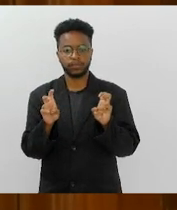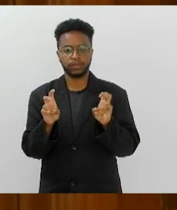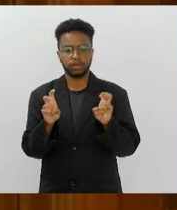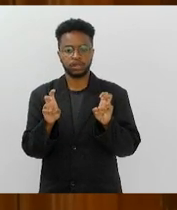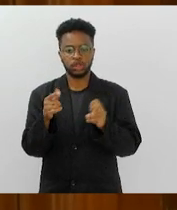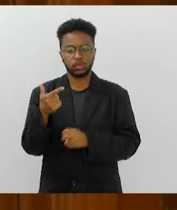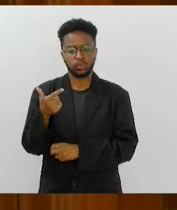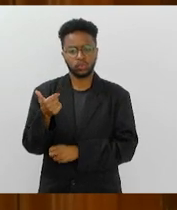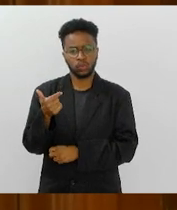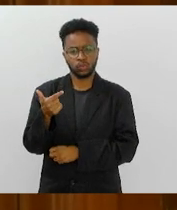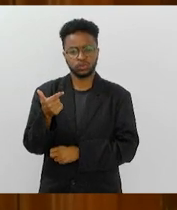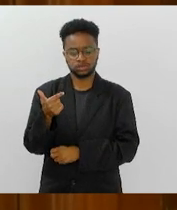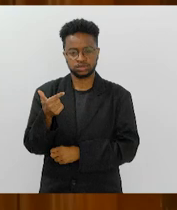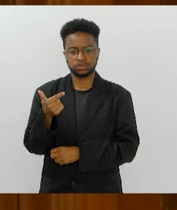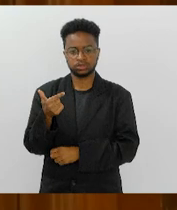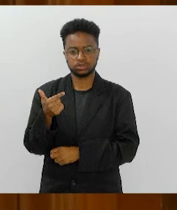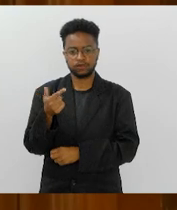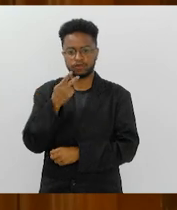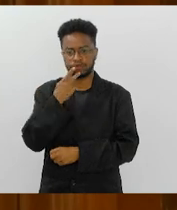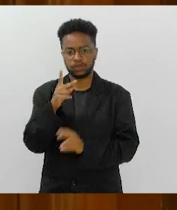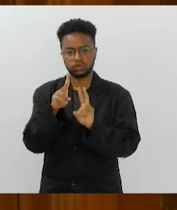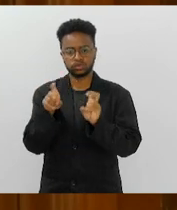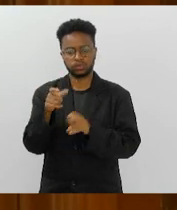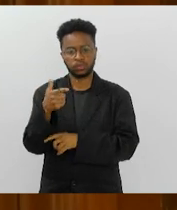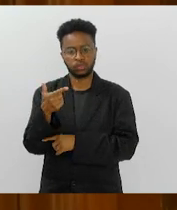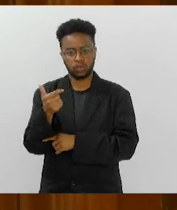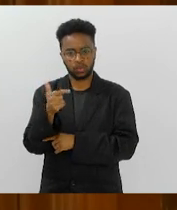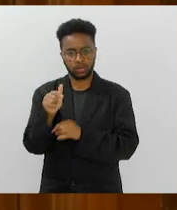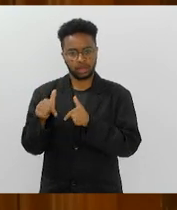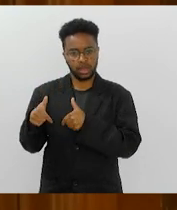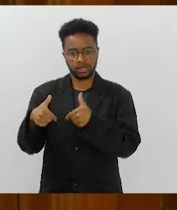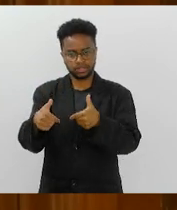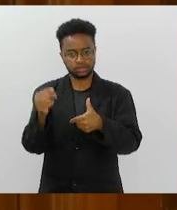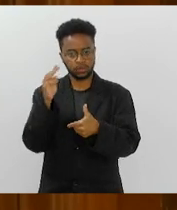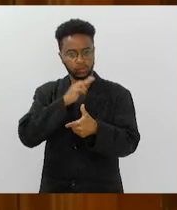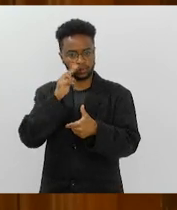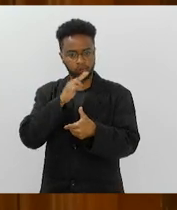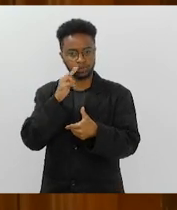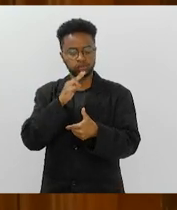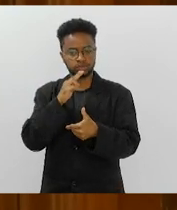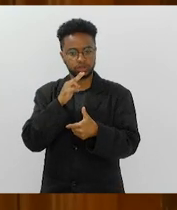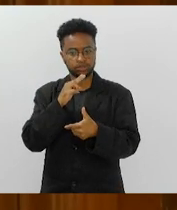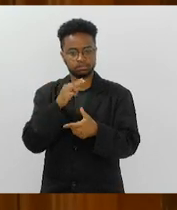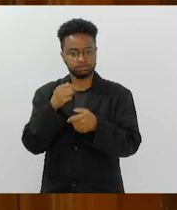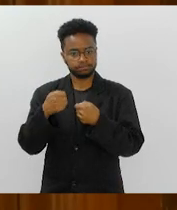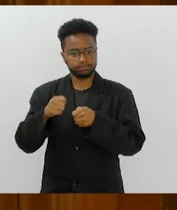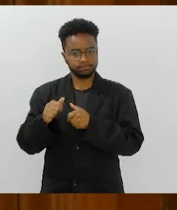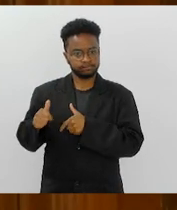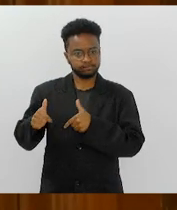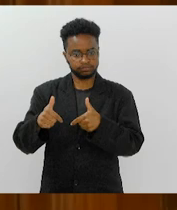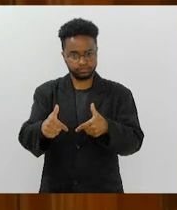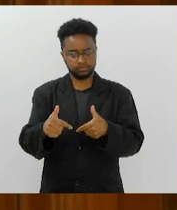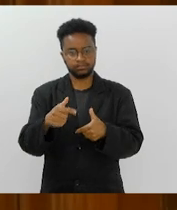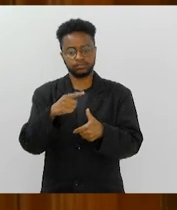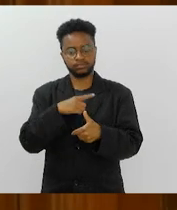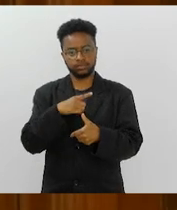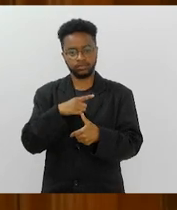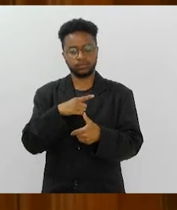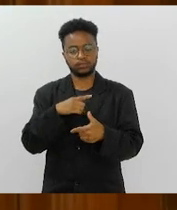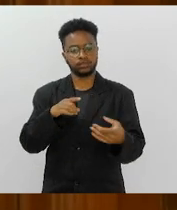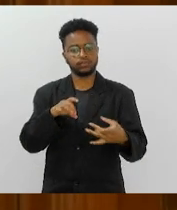12, ele fala de 12 ações emergenciais a serem tomadas. Dessas ações